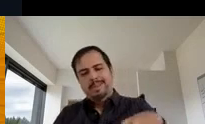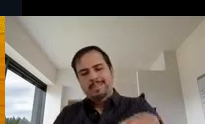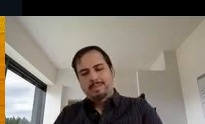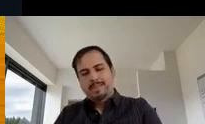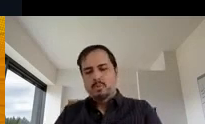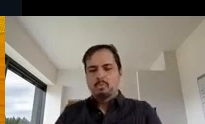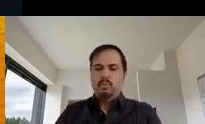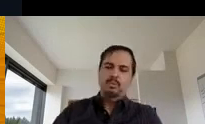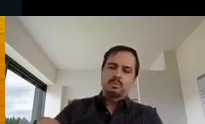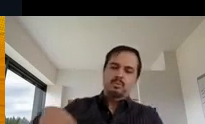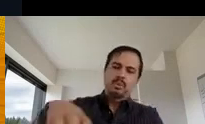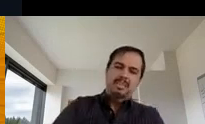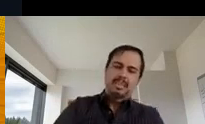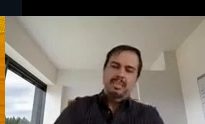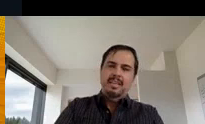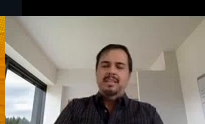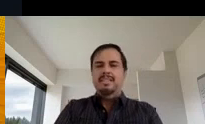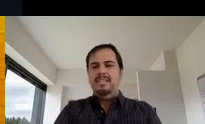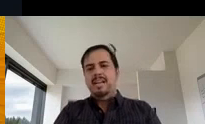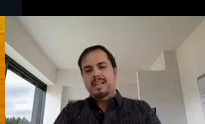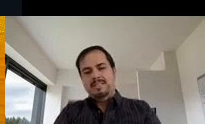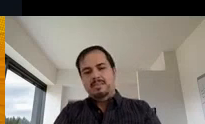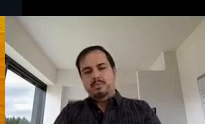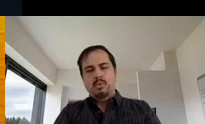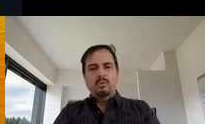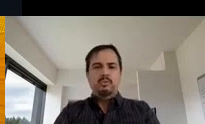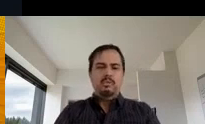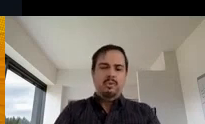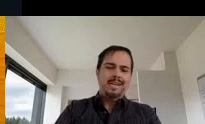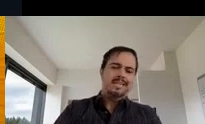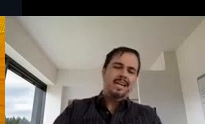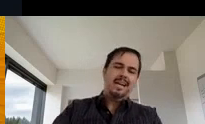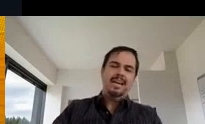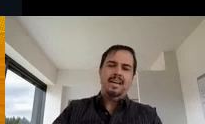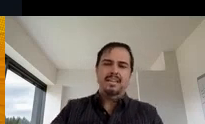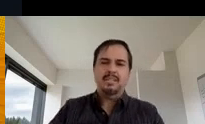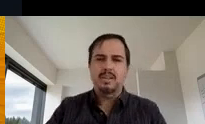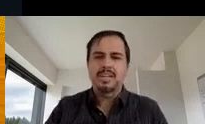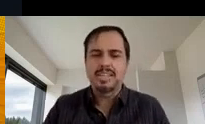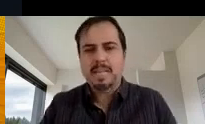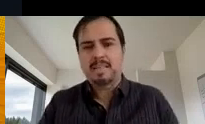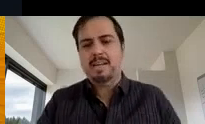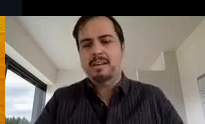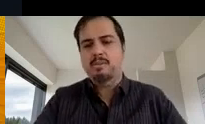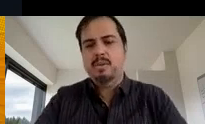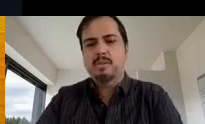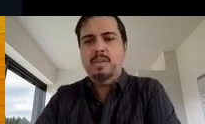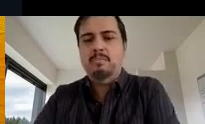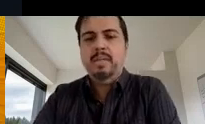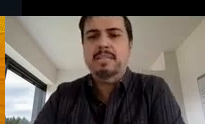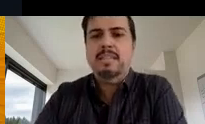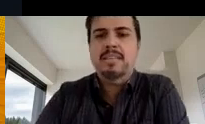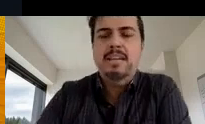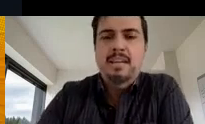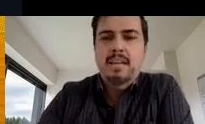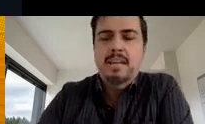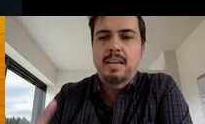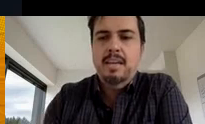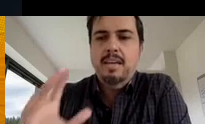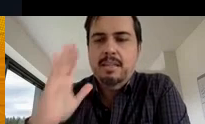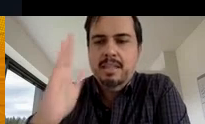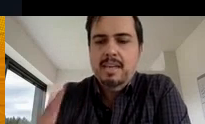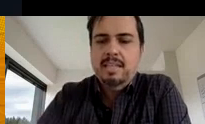se subiu no sistema, se bateu o ponto, se sei lá, se usou o crachá. Cara, isso aí é de matar qualquer um